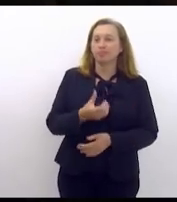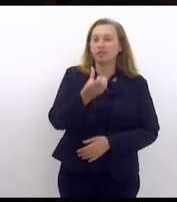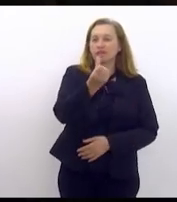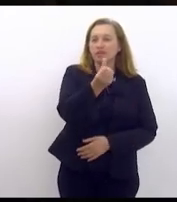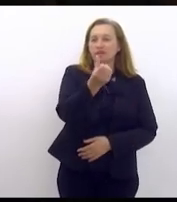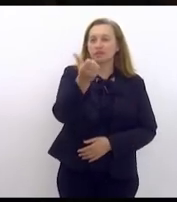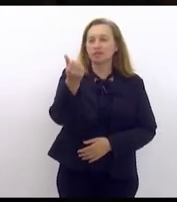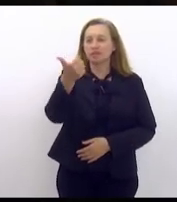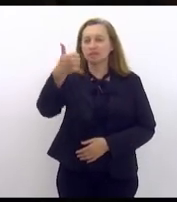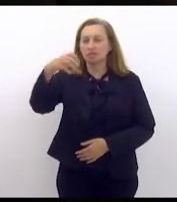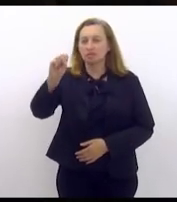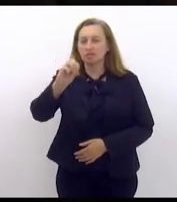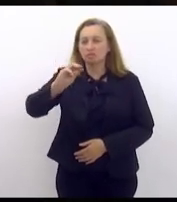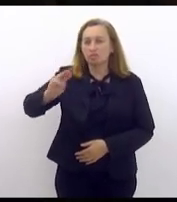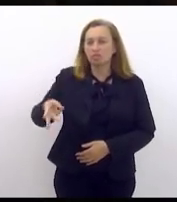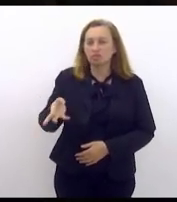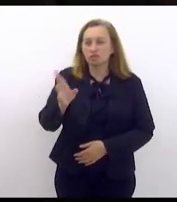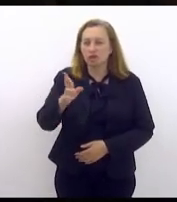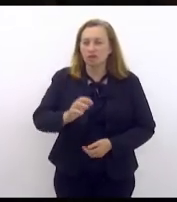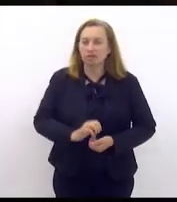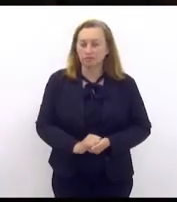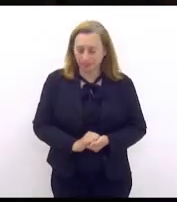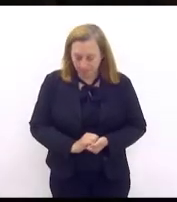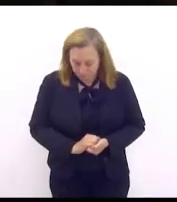de reais, absolutamente